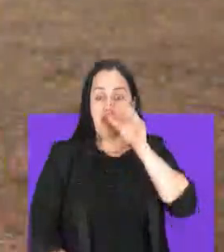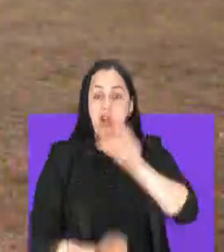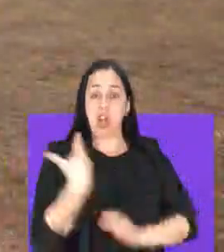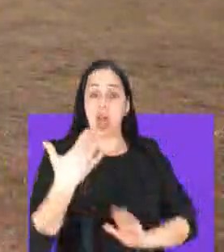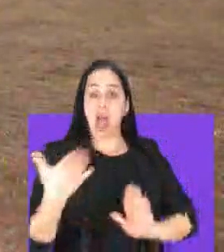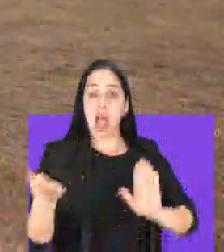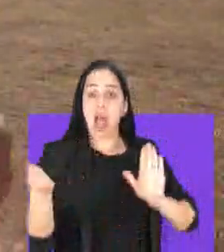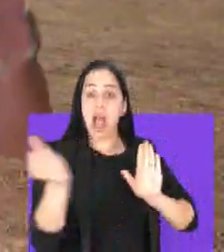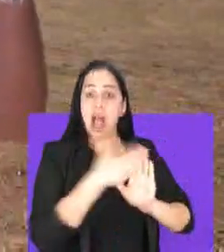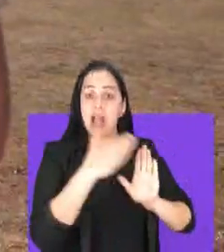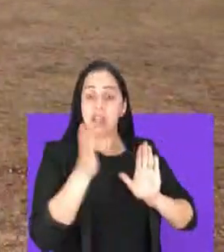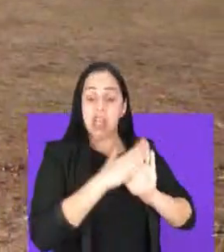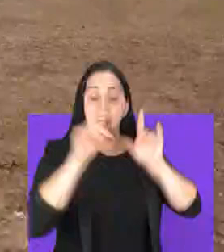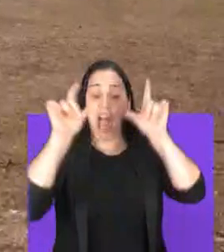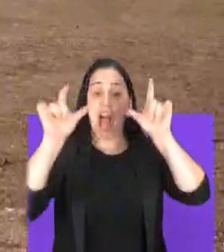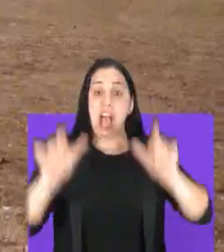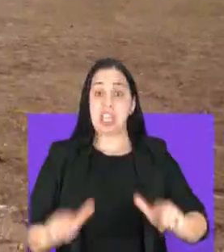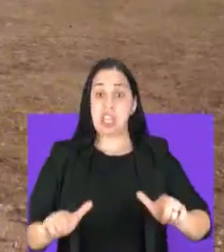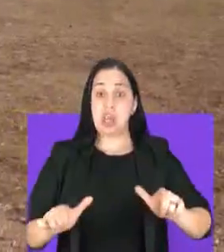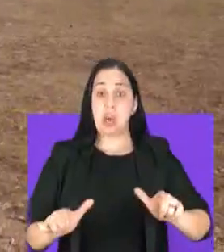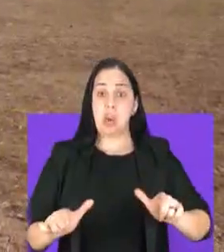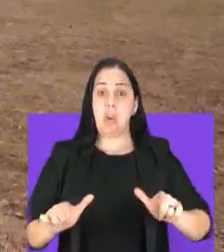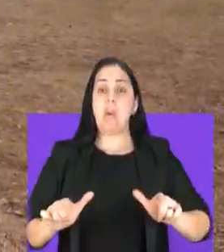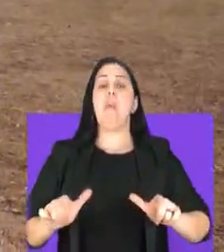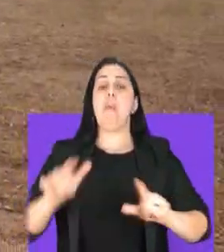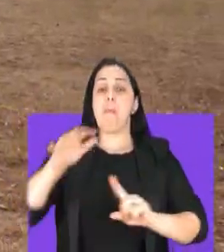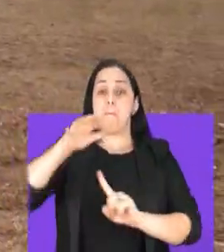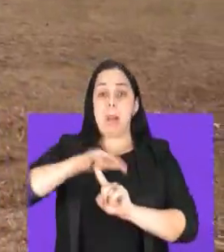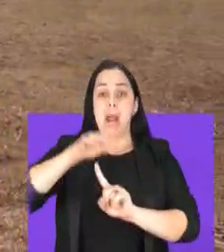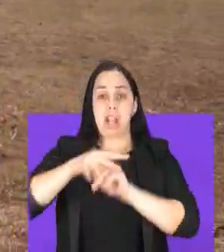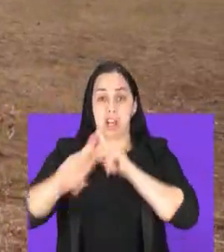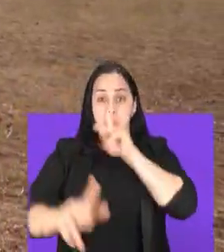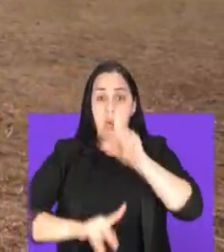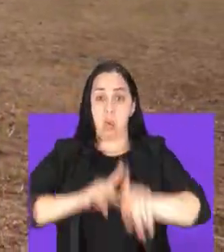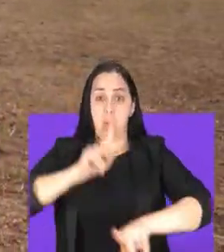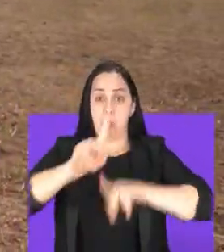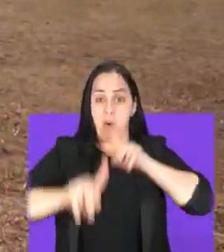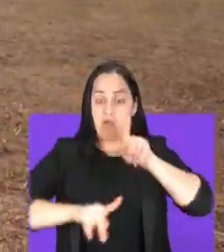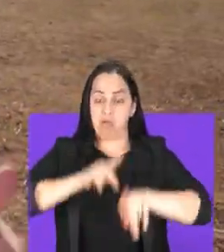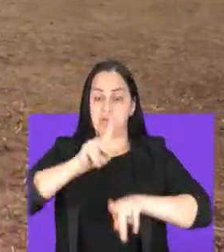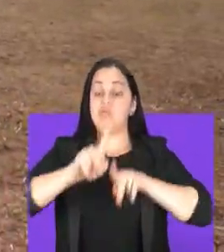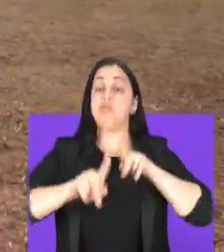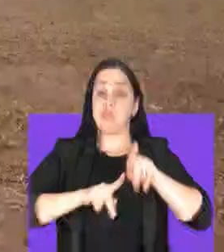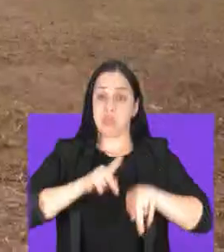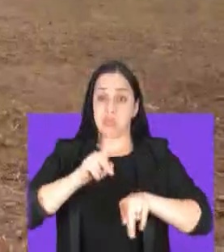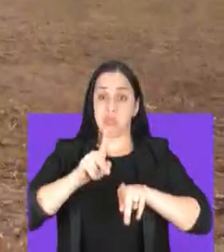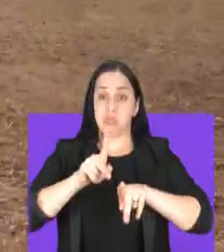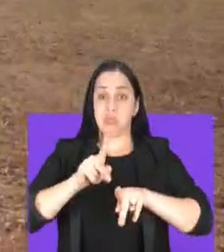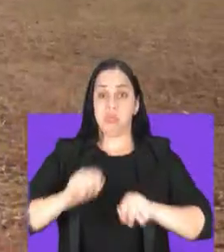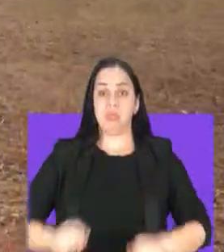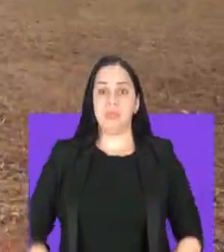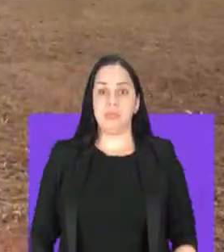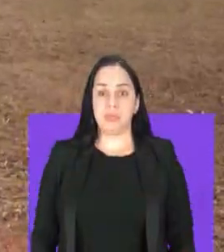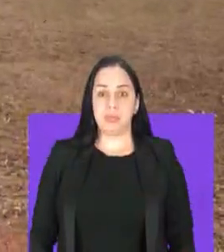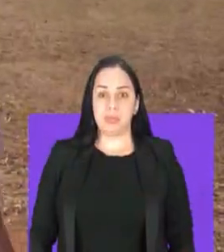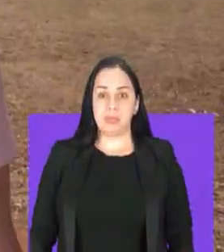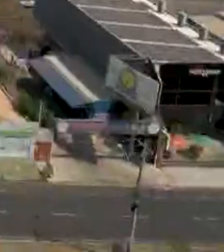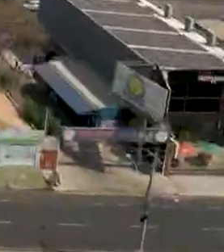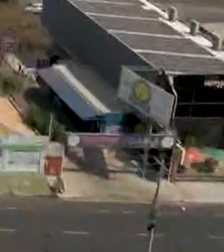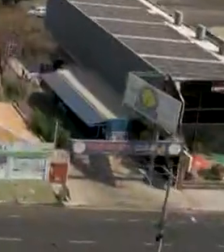por isso a nossa proposta é criar aqui o Parque do Povo que será um verdadeiro coração pulsante de nossa